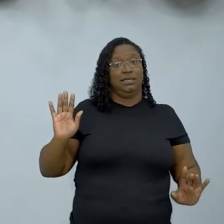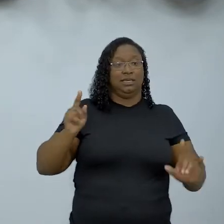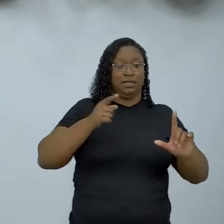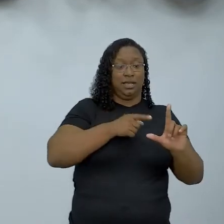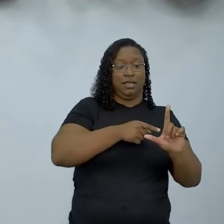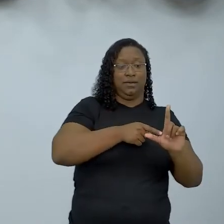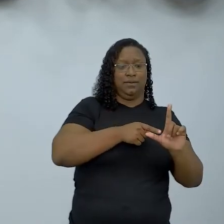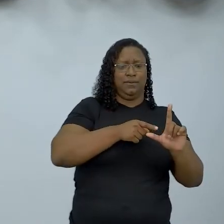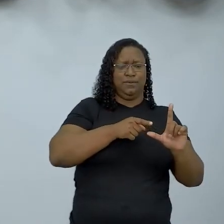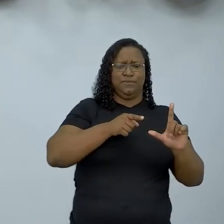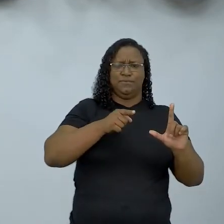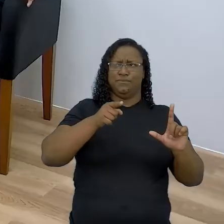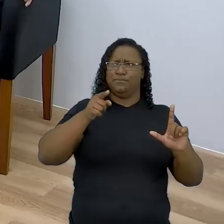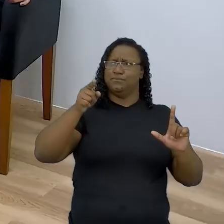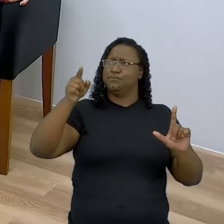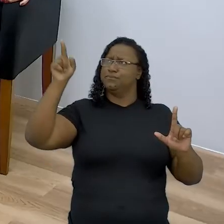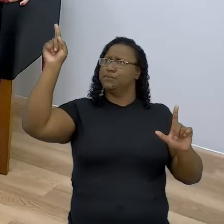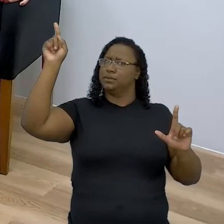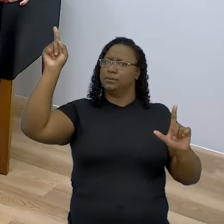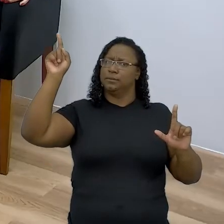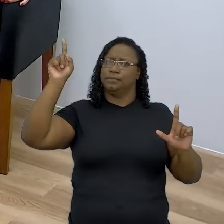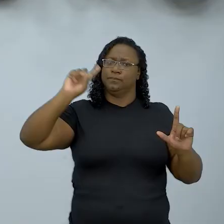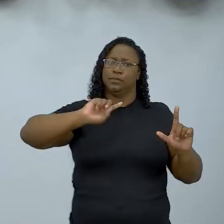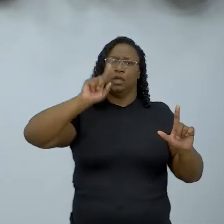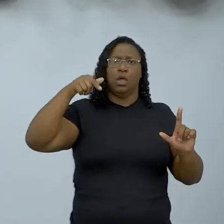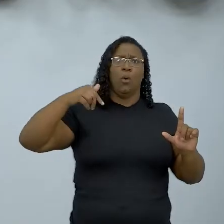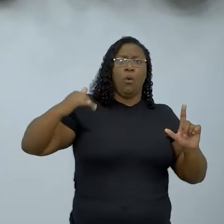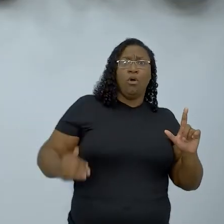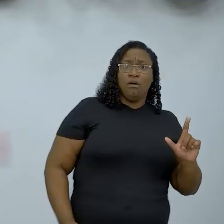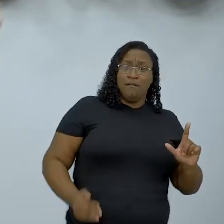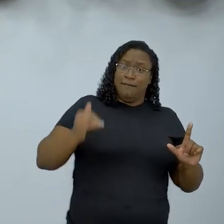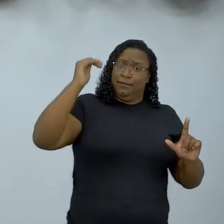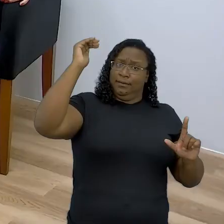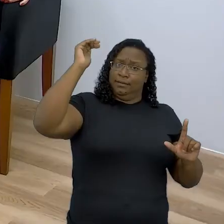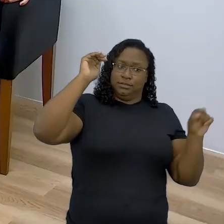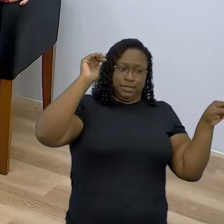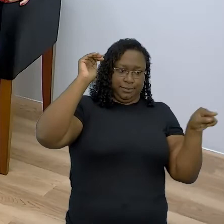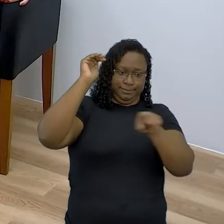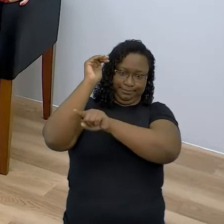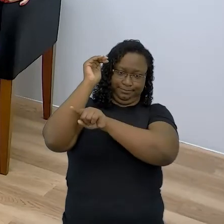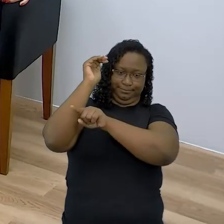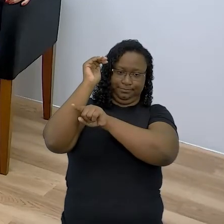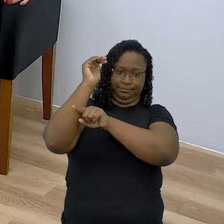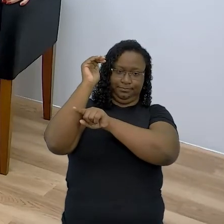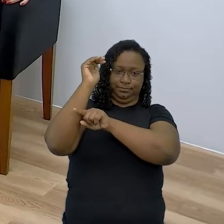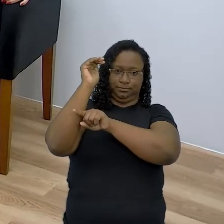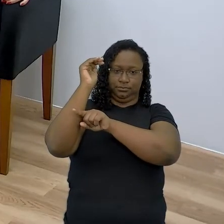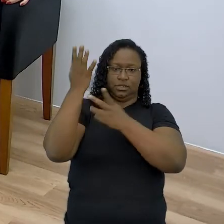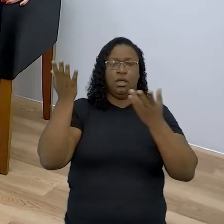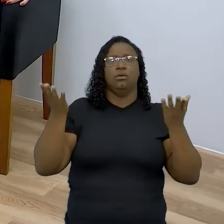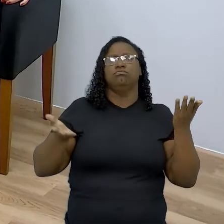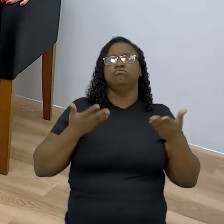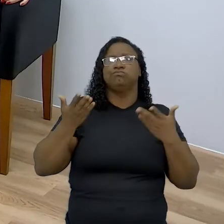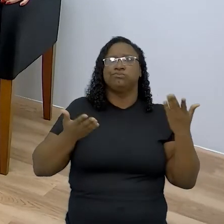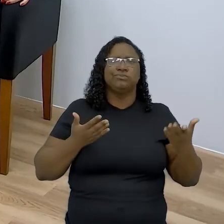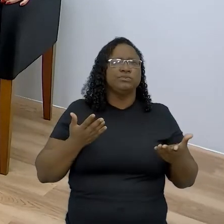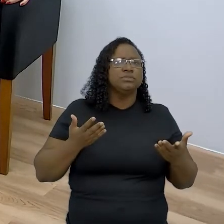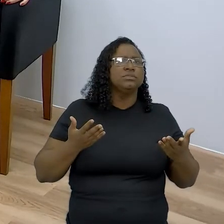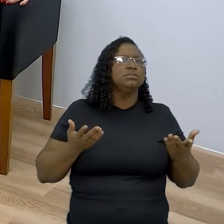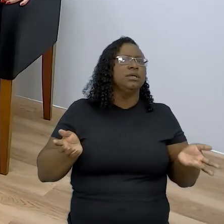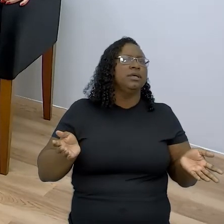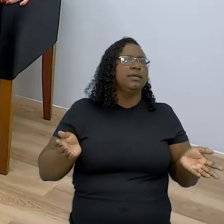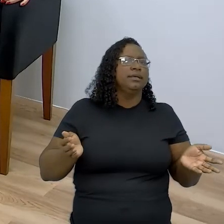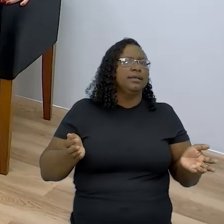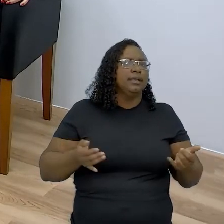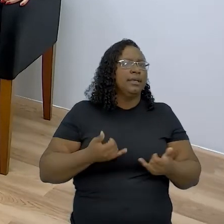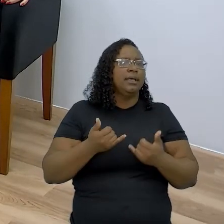baixinho, só que vai aumentando, e no final ele tá muito mais alto. Mas eu tô naquela. Será que aquele ponto que é muito mais alto? É, eu tô no ponto um pouco mais alto? Eu não